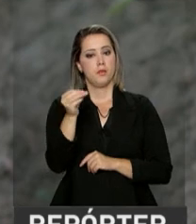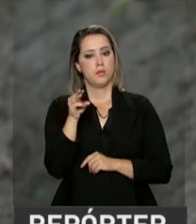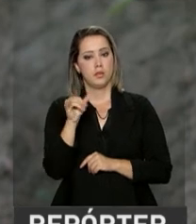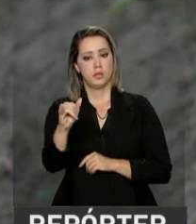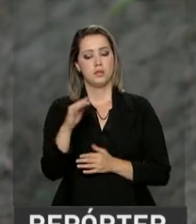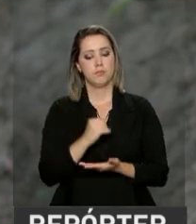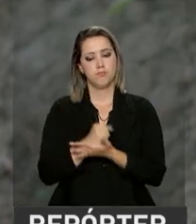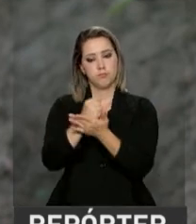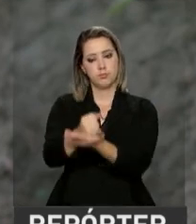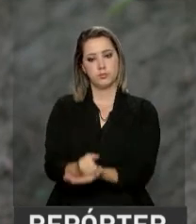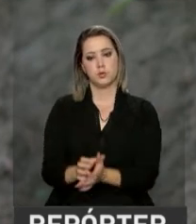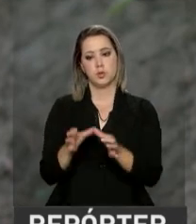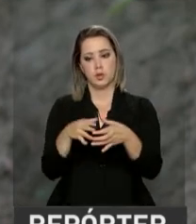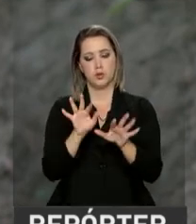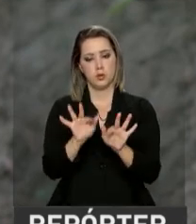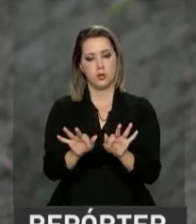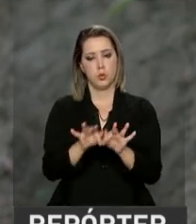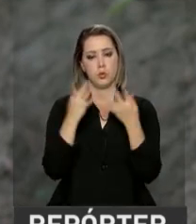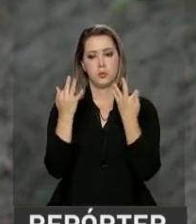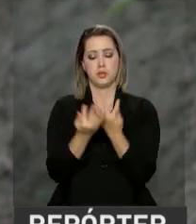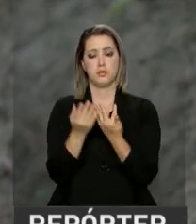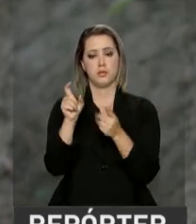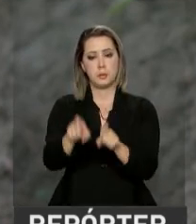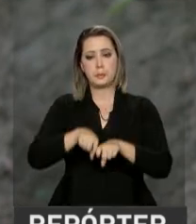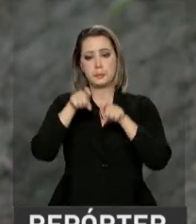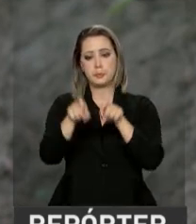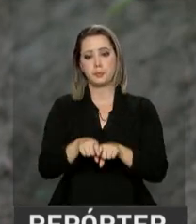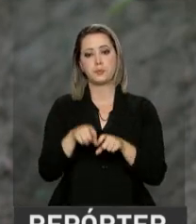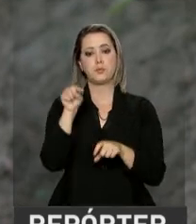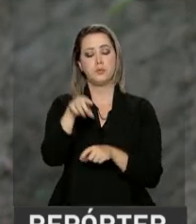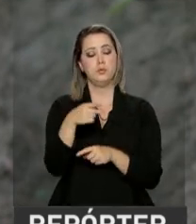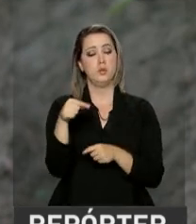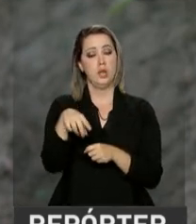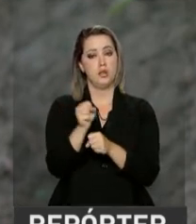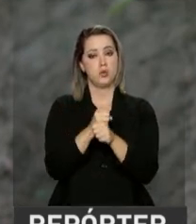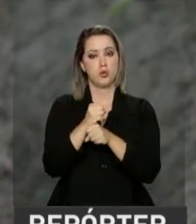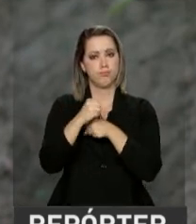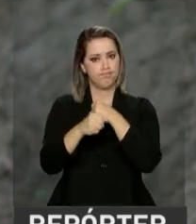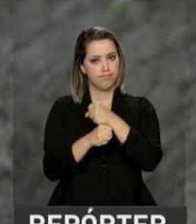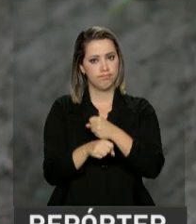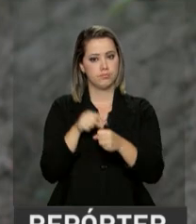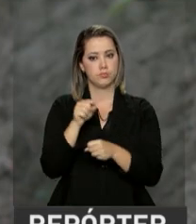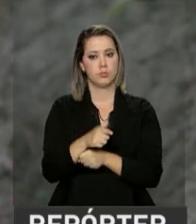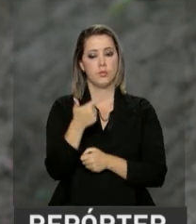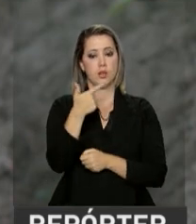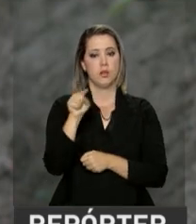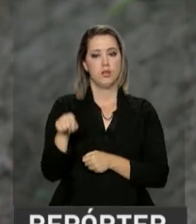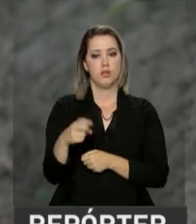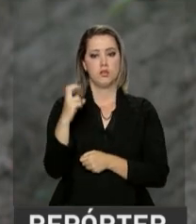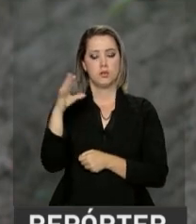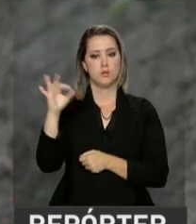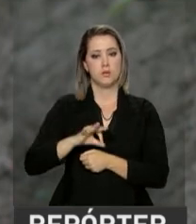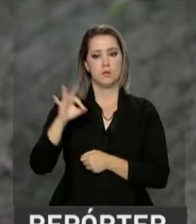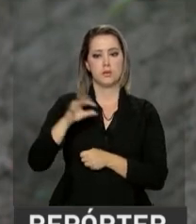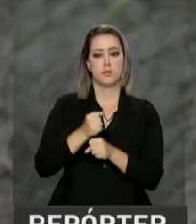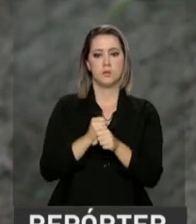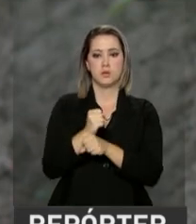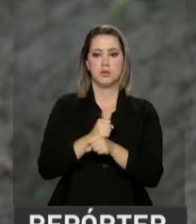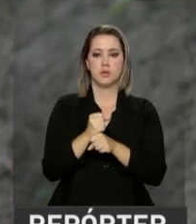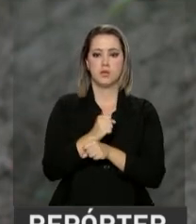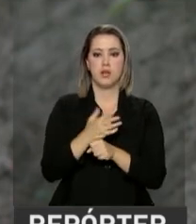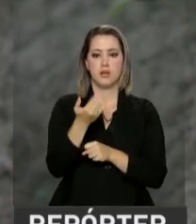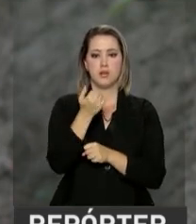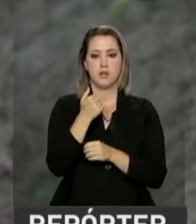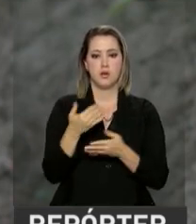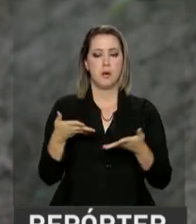agricultores familiares só no período 2017-2018. Os juros são de 2,5% ao ano para a produção de alimentos